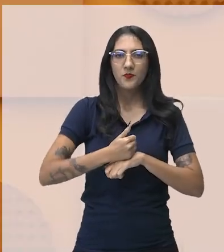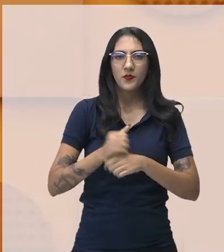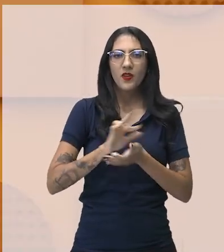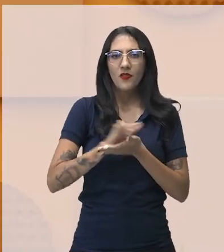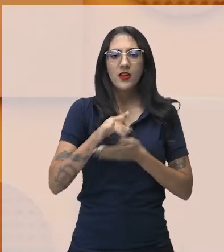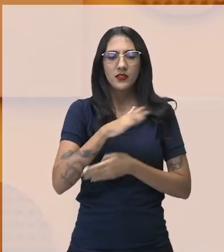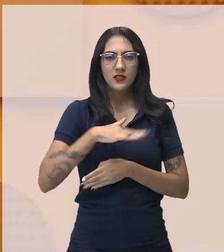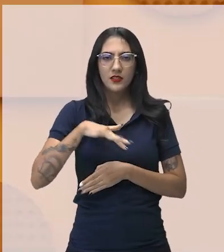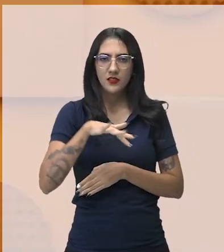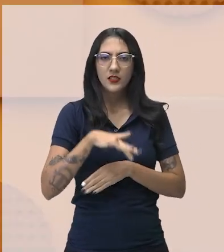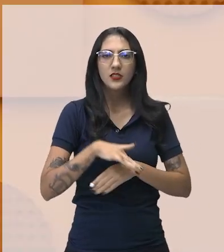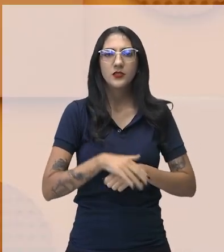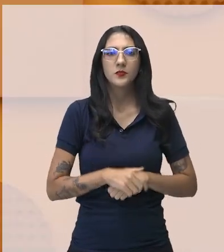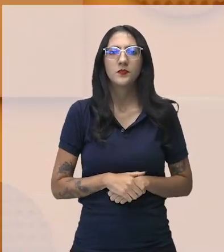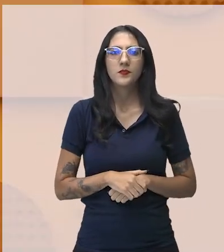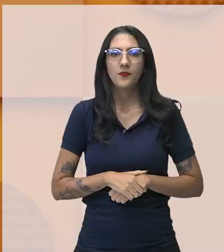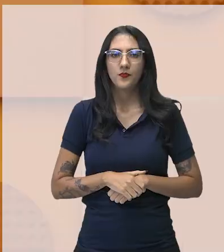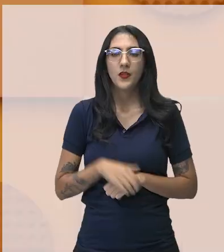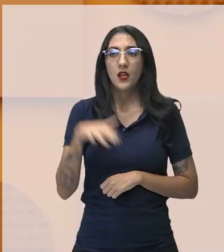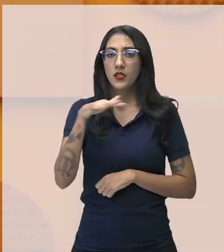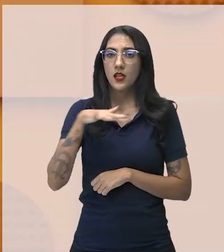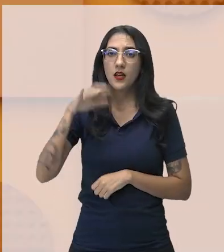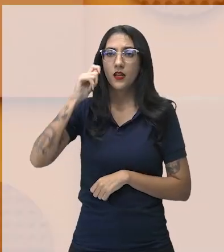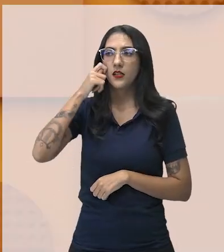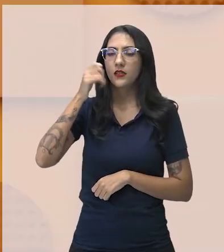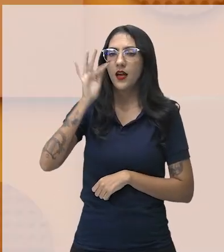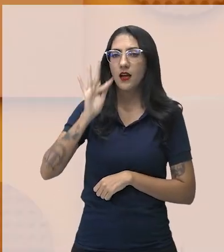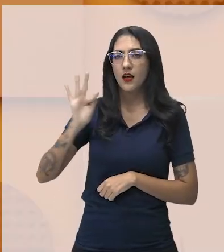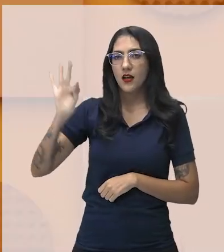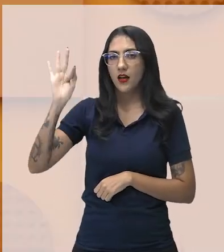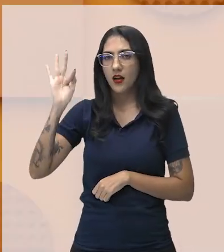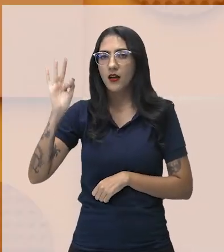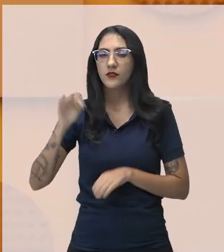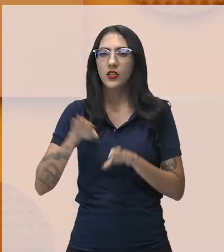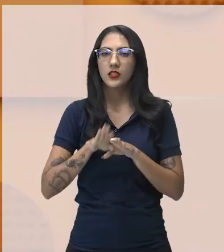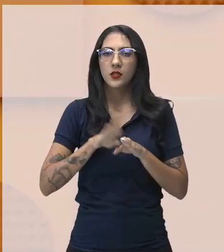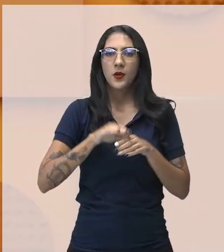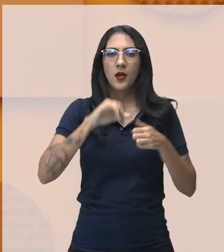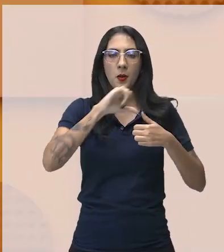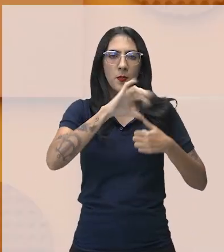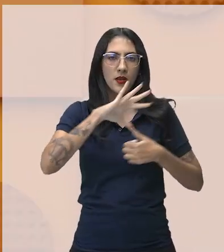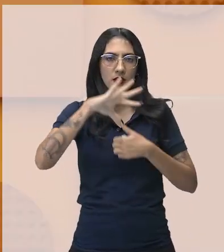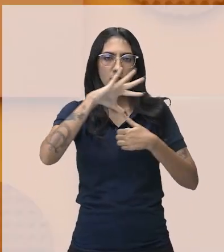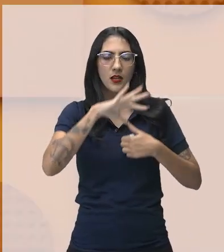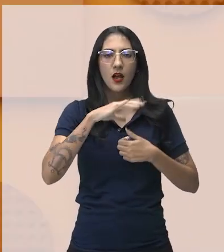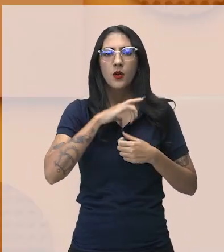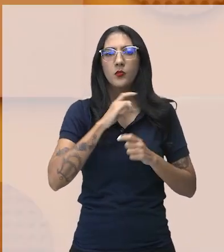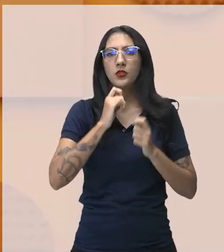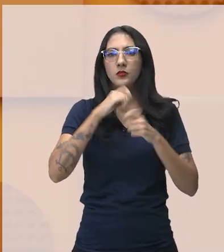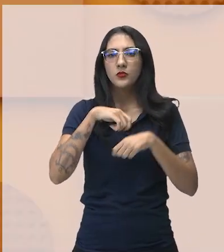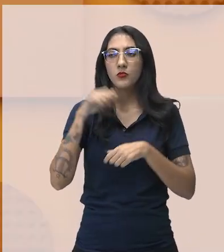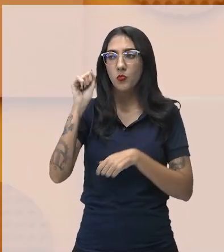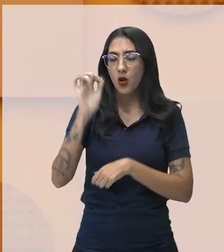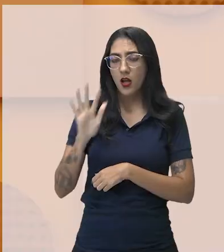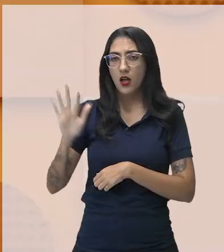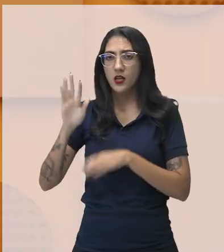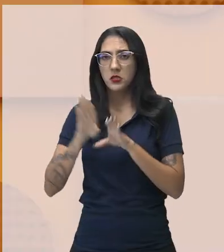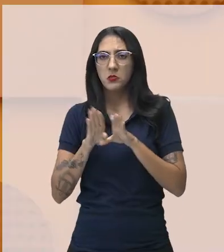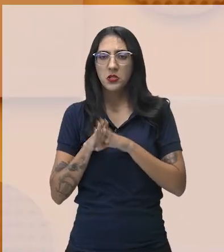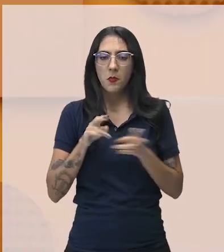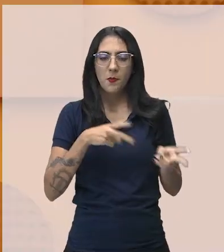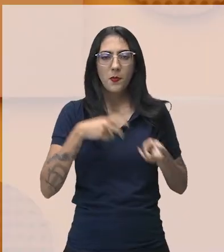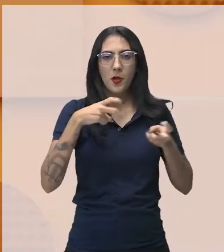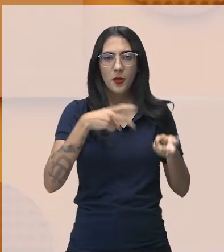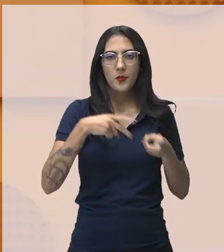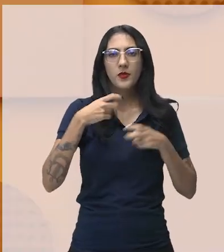áreas, principalmente em terras africanas, americanas e asiáticas, para explorar, tá certo? E a gente também vai